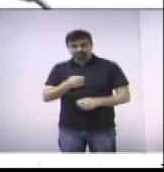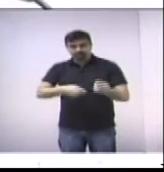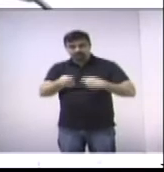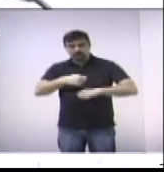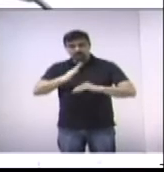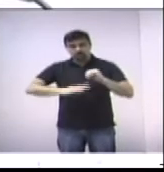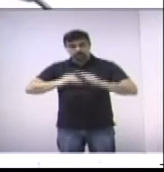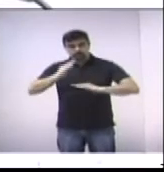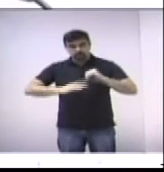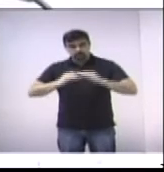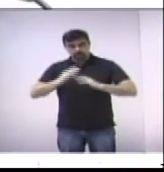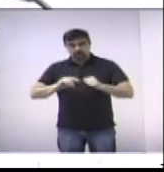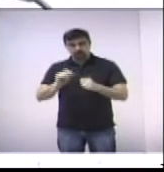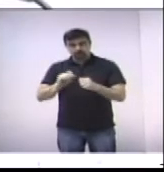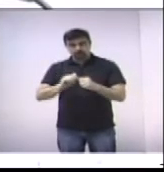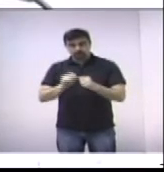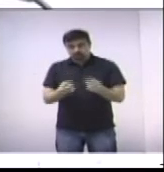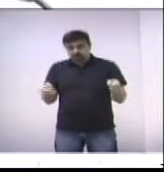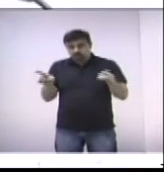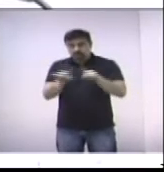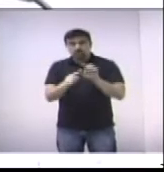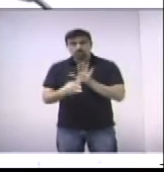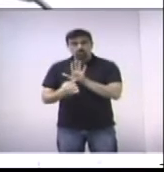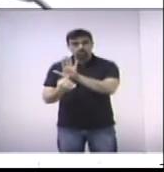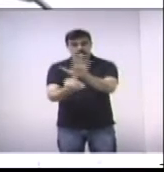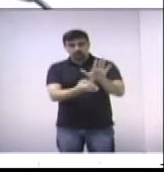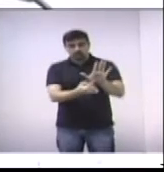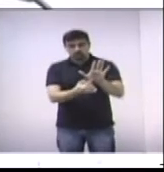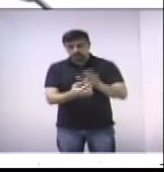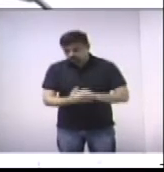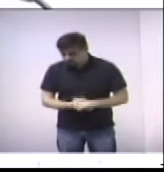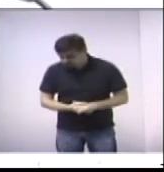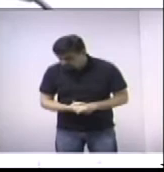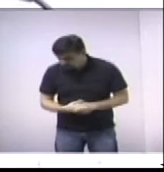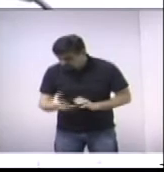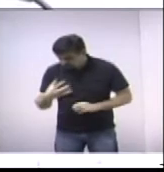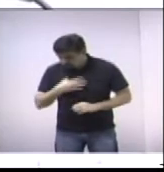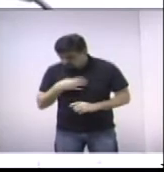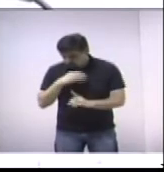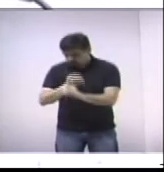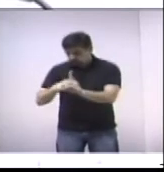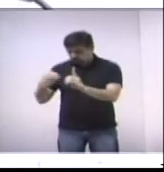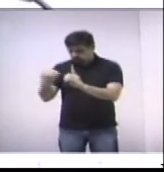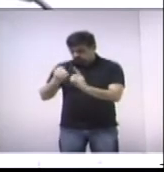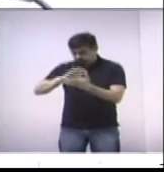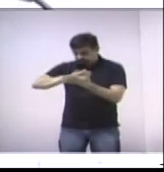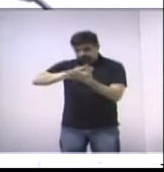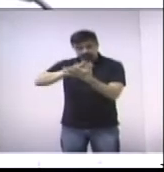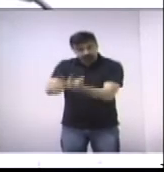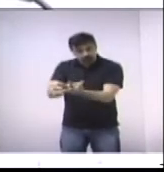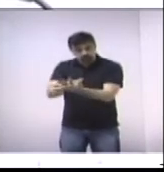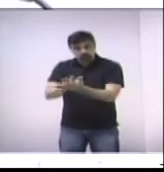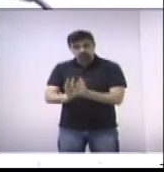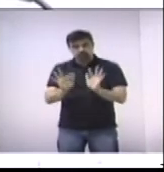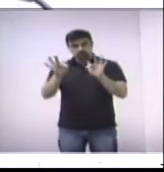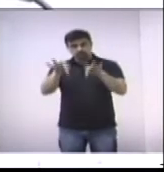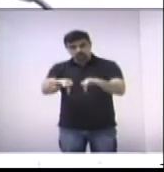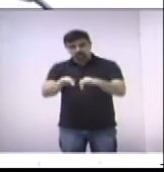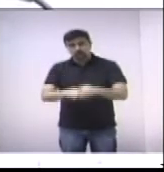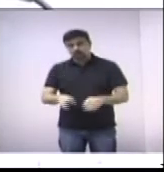administrativo reputado ilícito se figura como útil e benéfica à sociedade. Finalmente, a preliminar